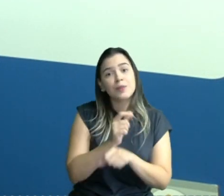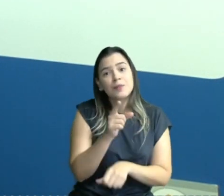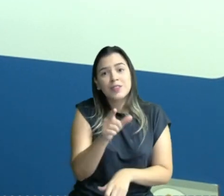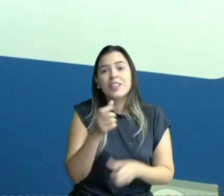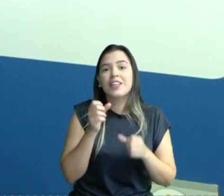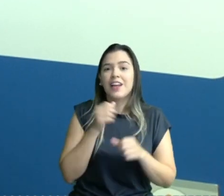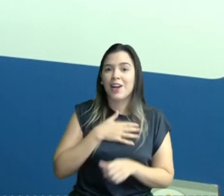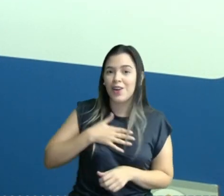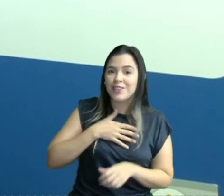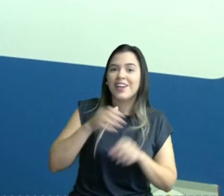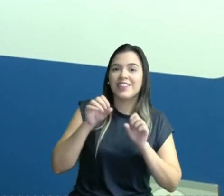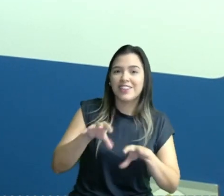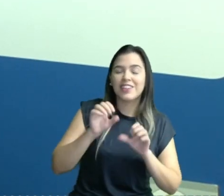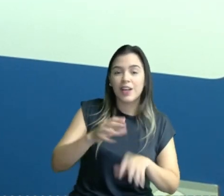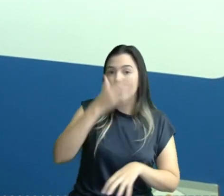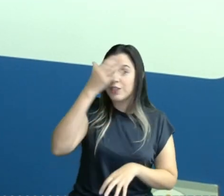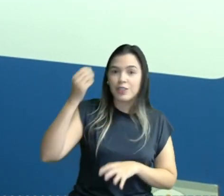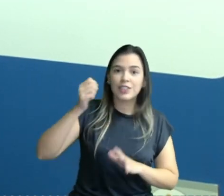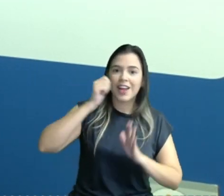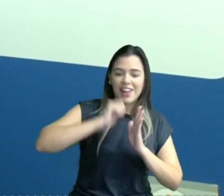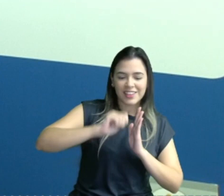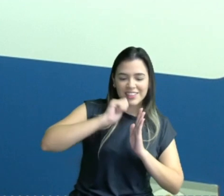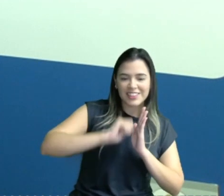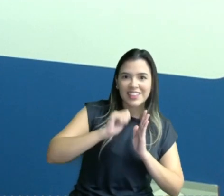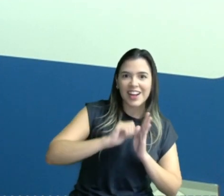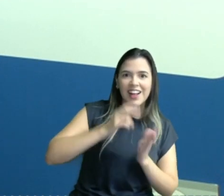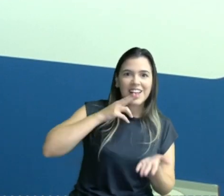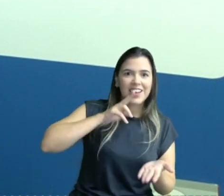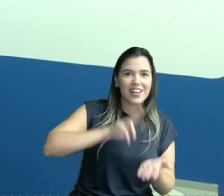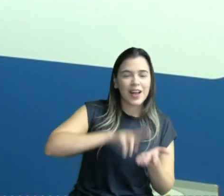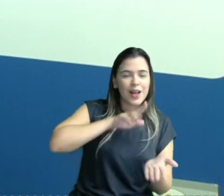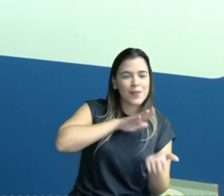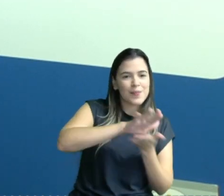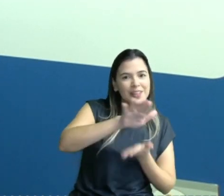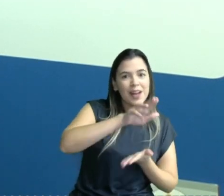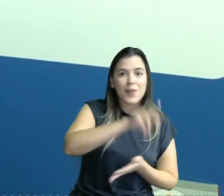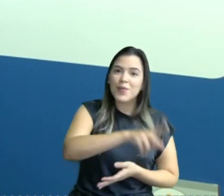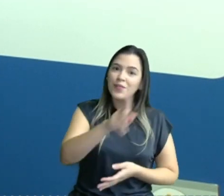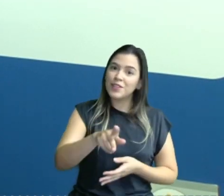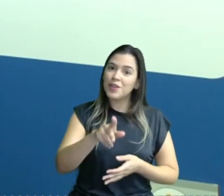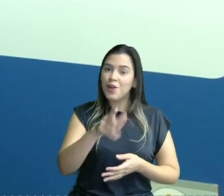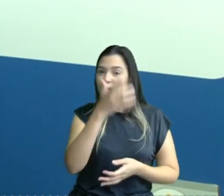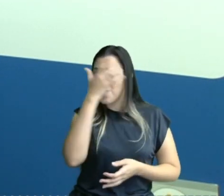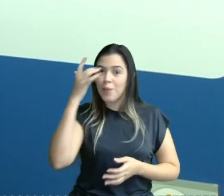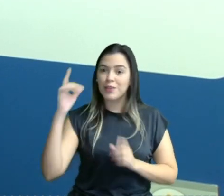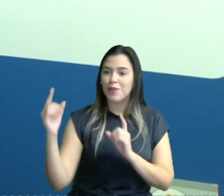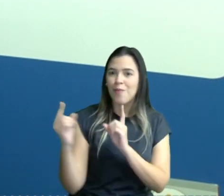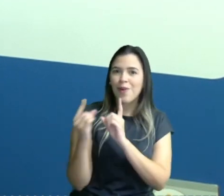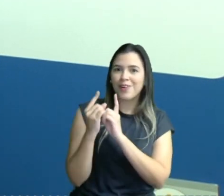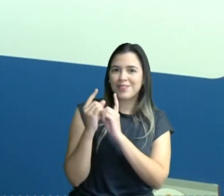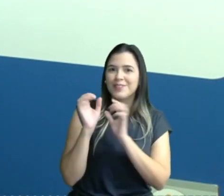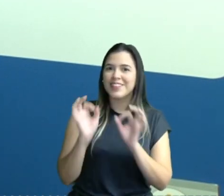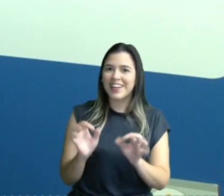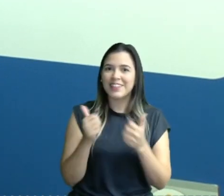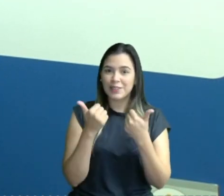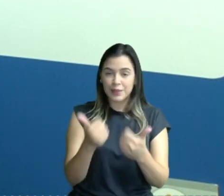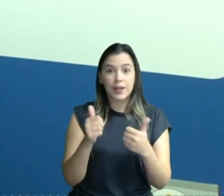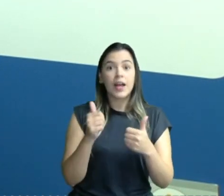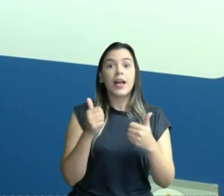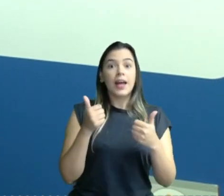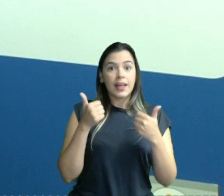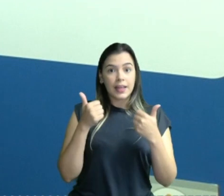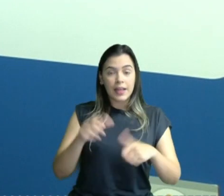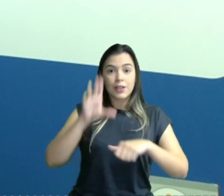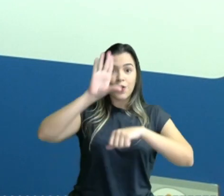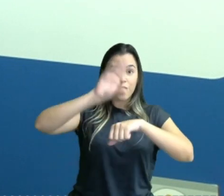você tenha gostado da aula não esquece de escrever a sua carta e enviar quem sabe para sua professora para alguém próximo a você tudo bem A e